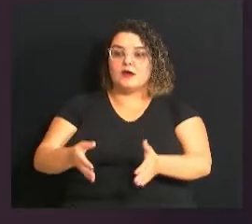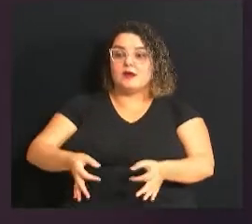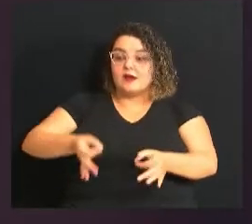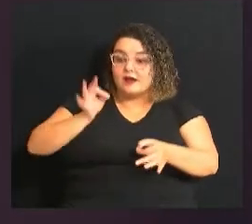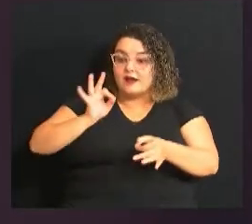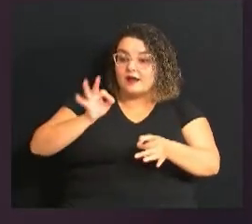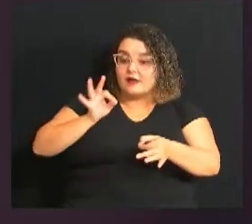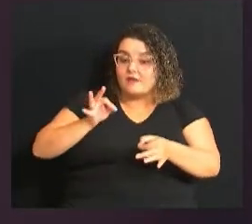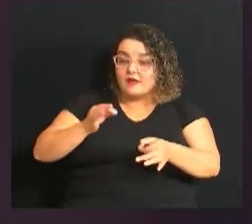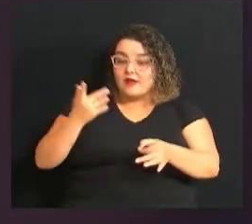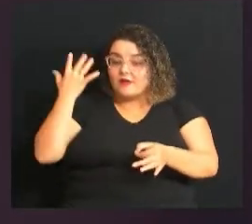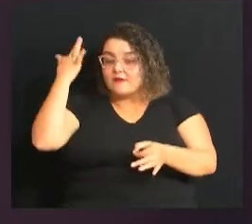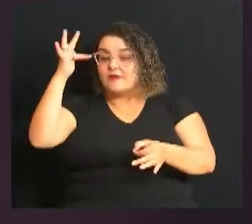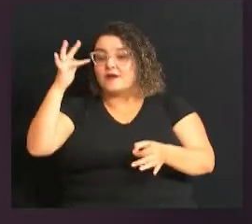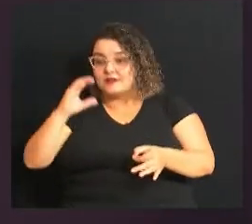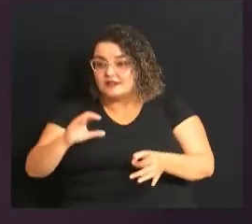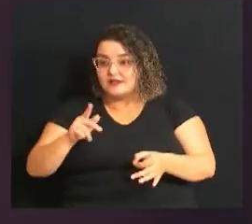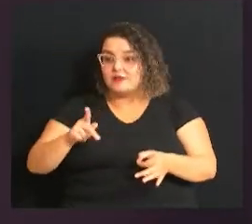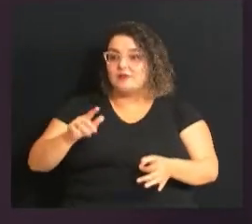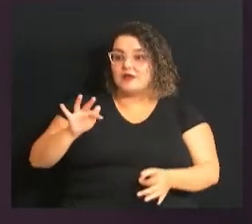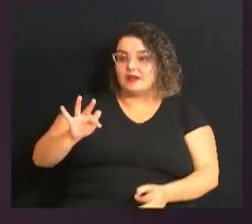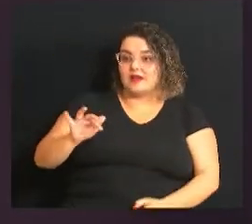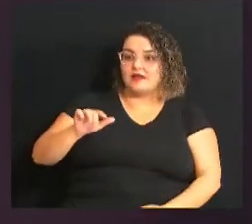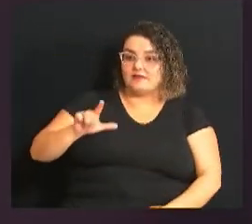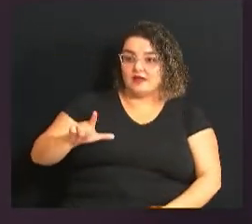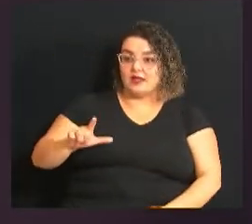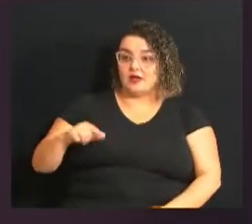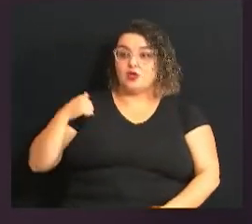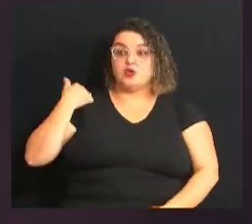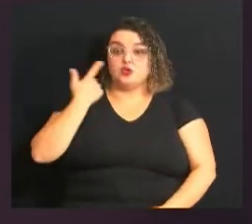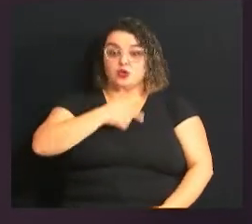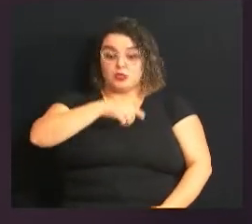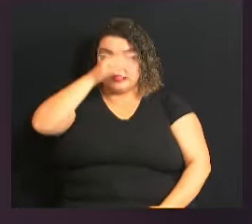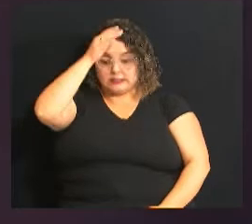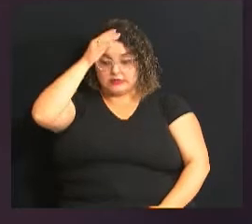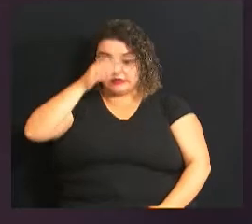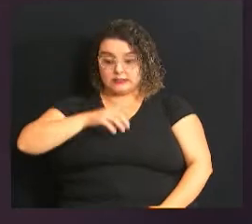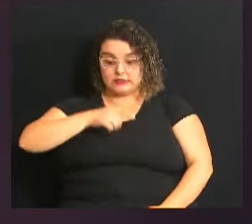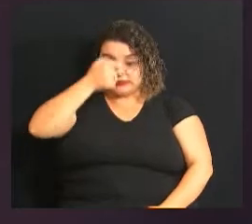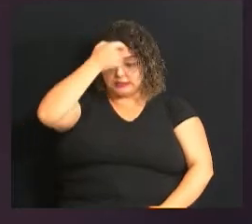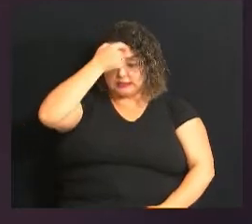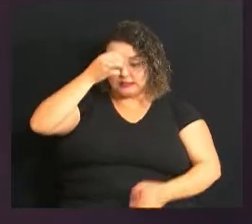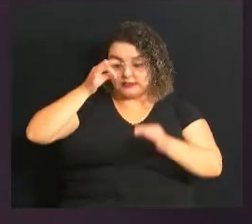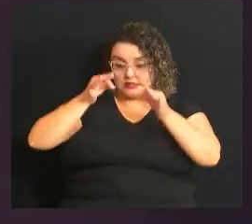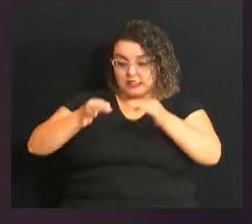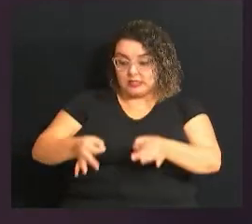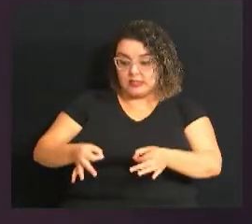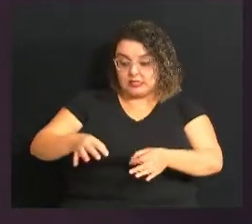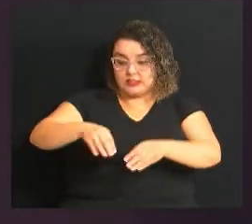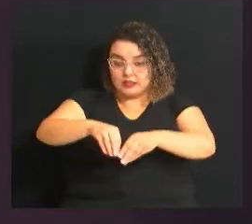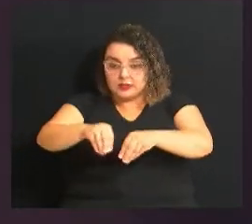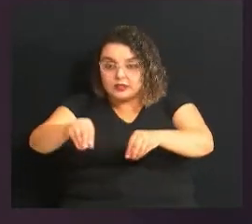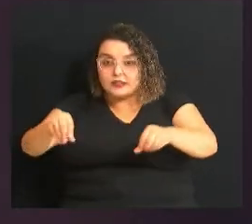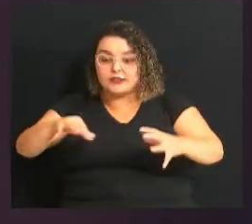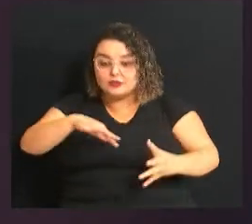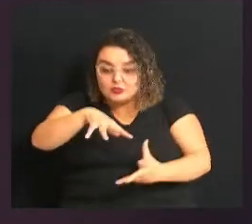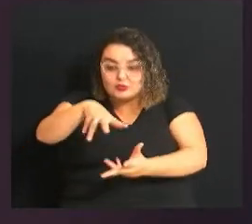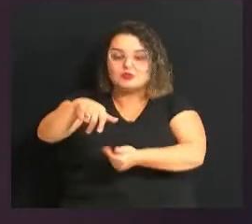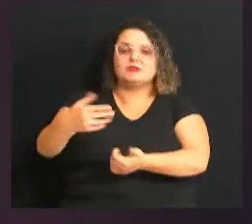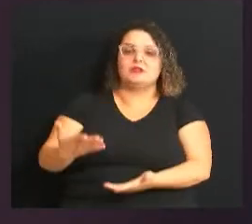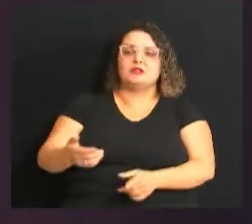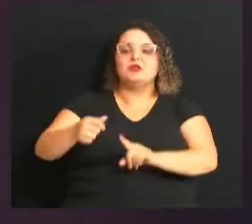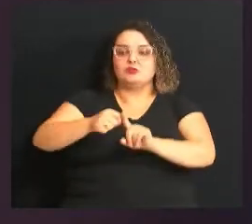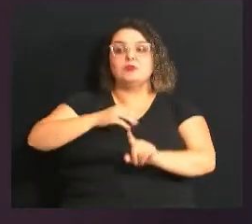CPFL, que se chama Nossa Cidadania Terrena e será apresentada durante o mês de agosto. Nesta